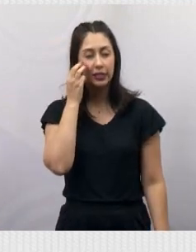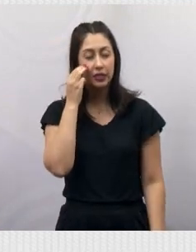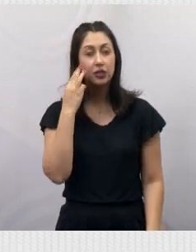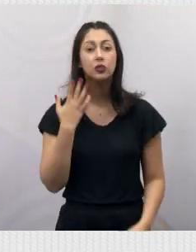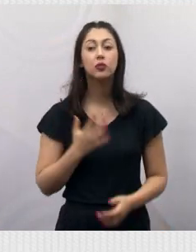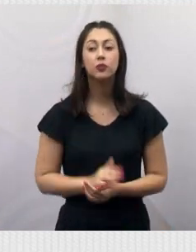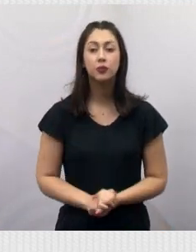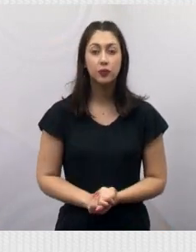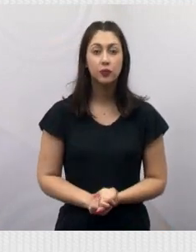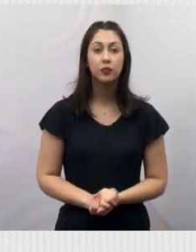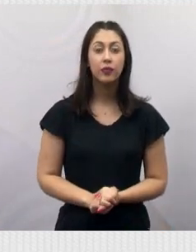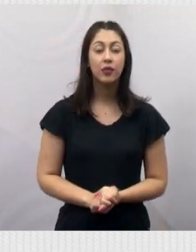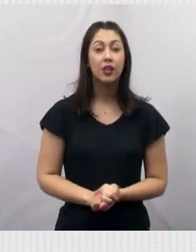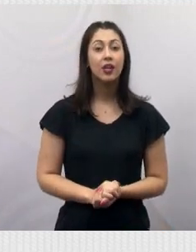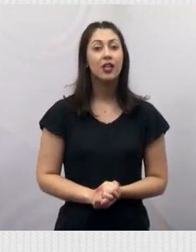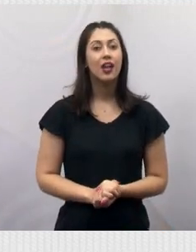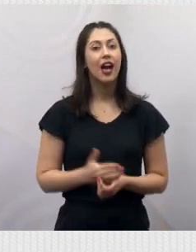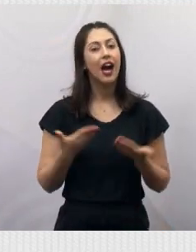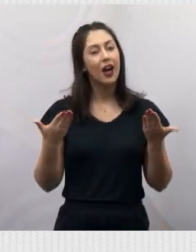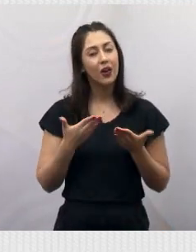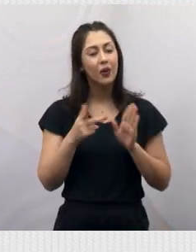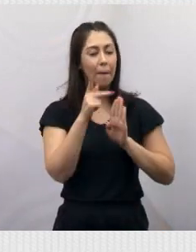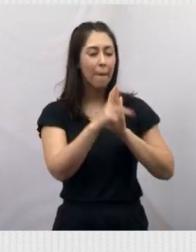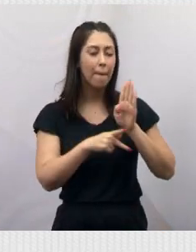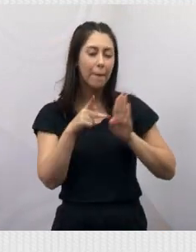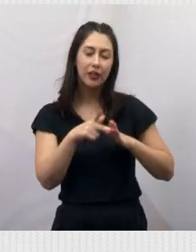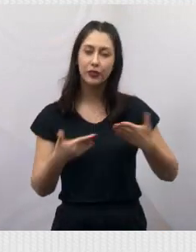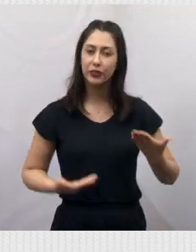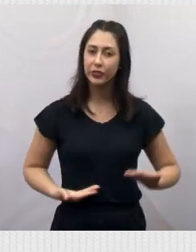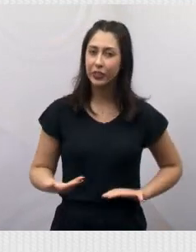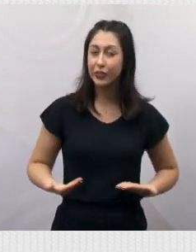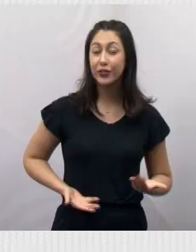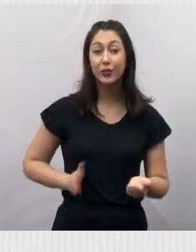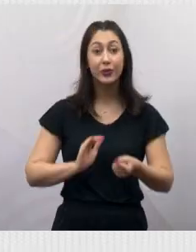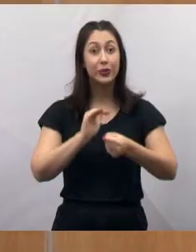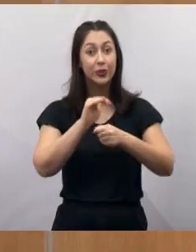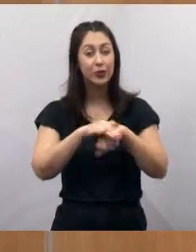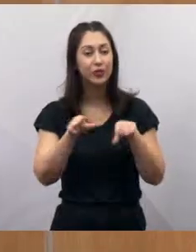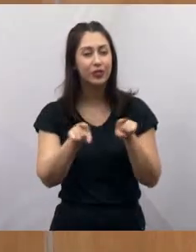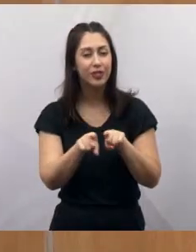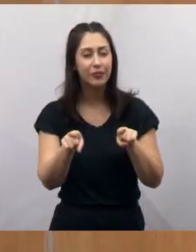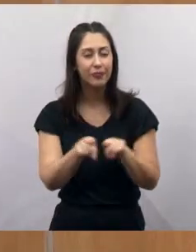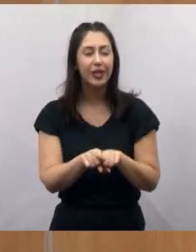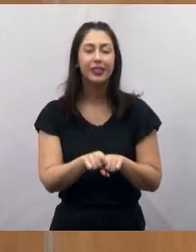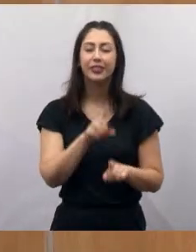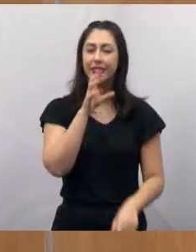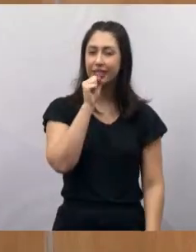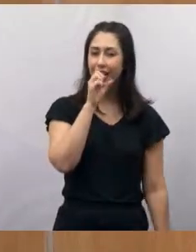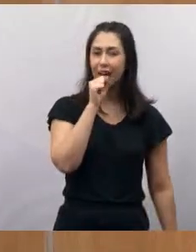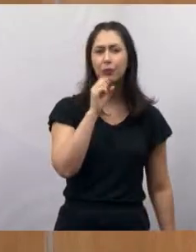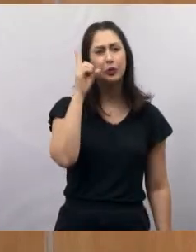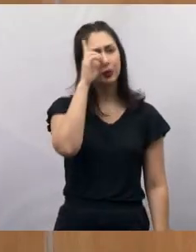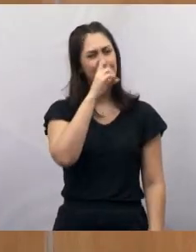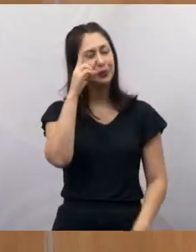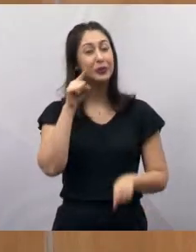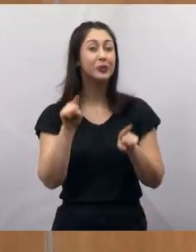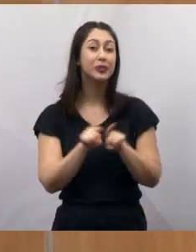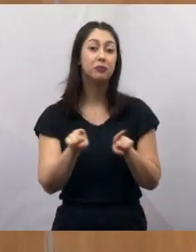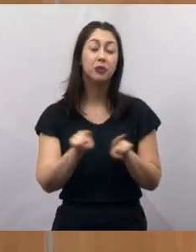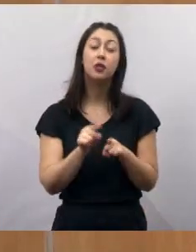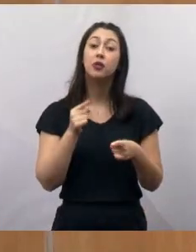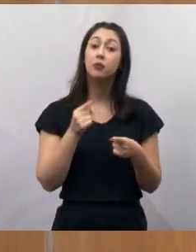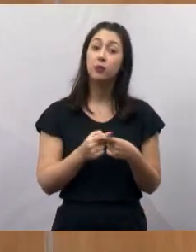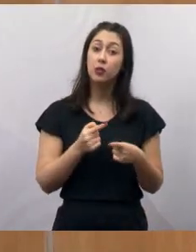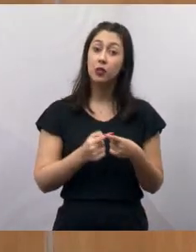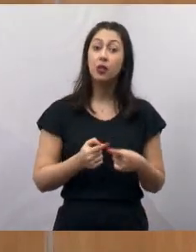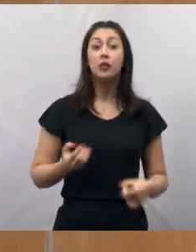que estendeu o bom prato para a noite e também aos finais de semana, porque sempre é importante a